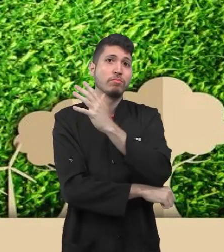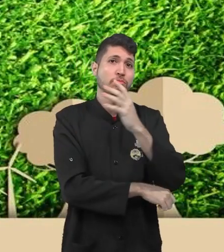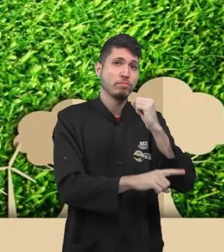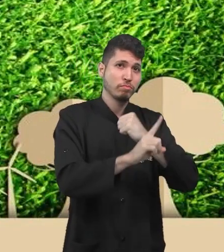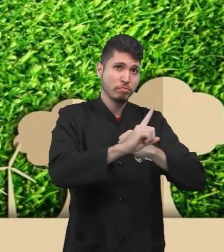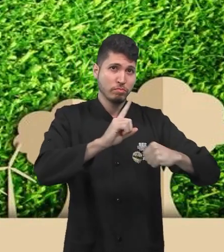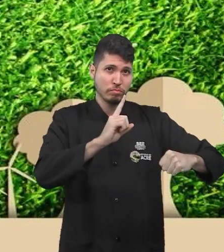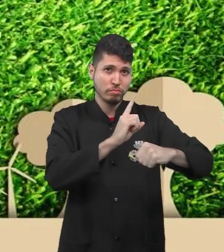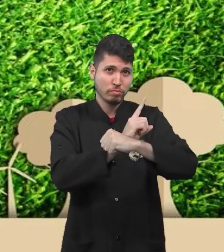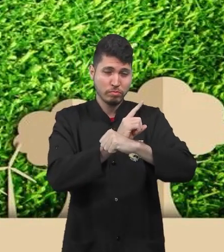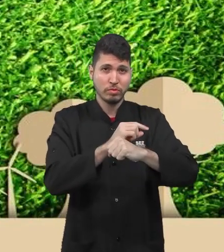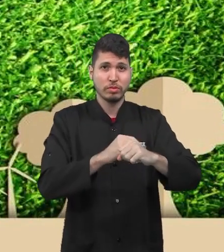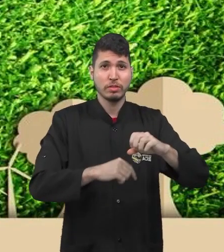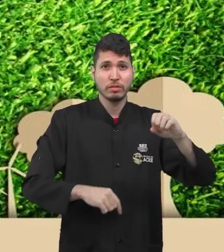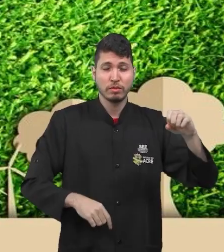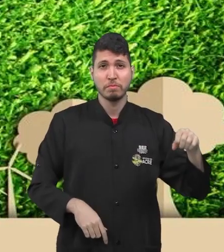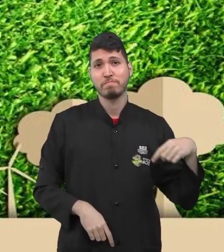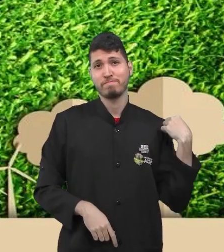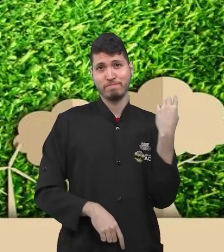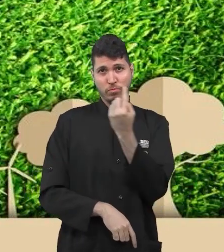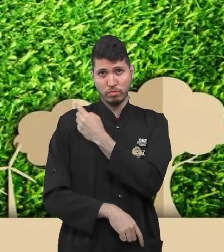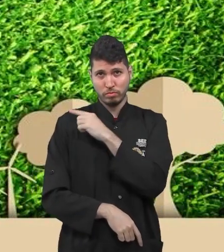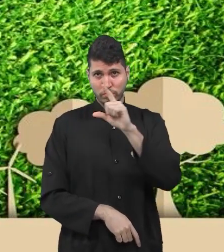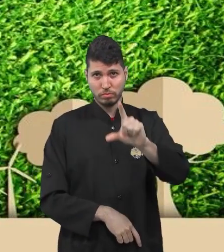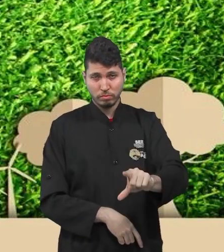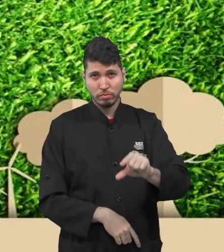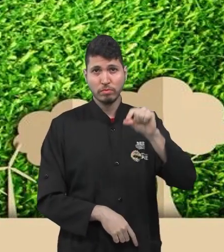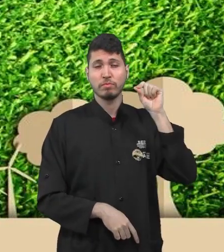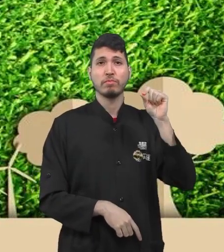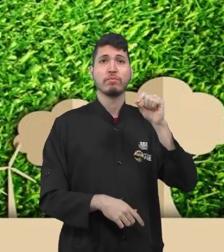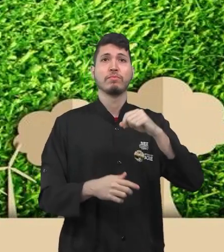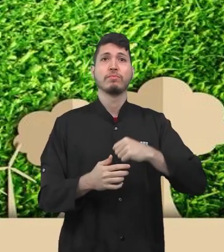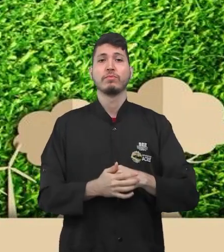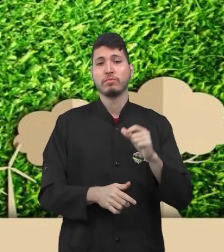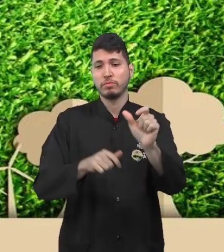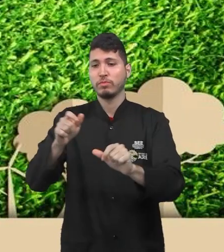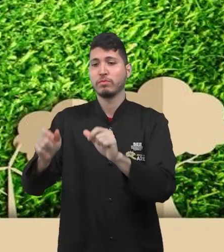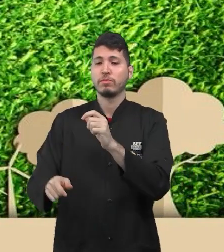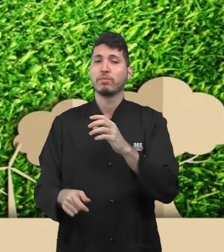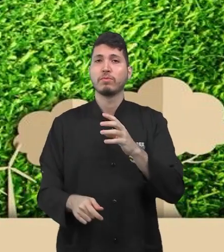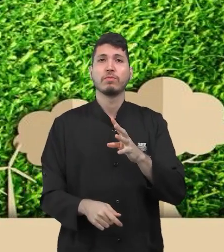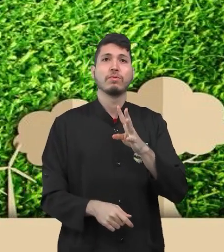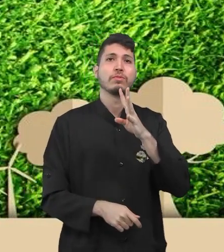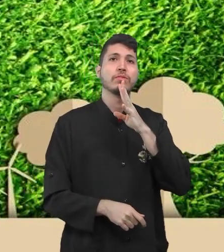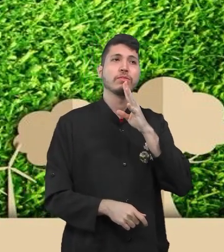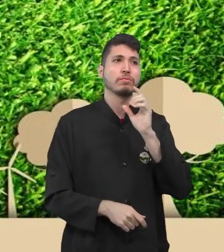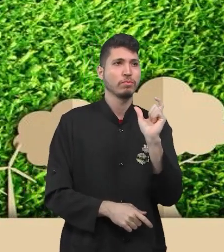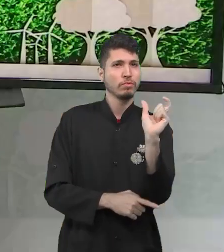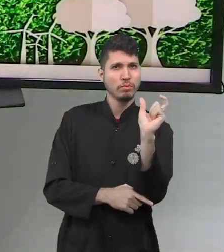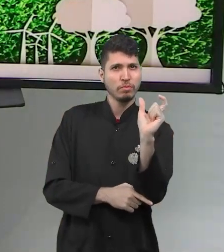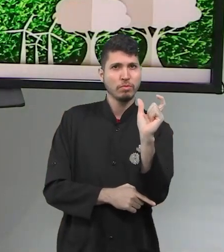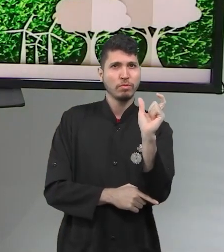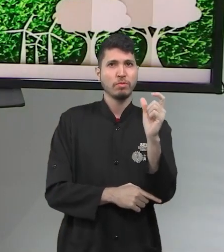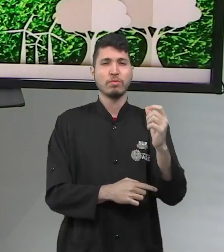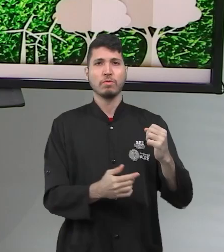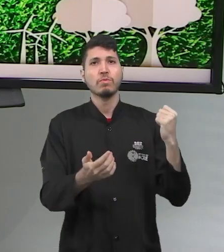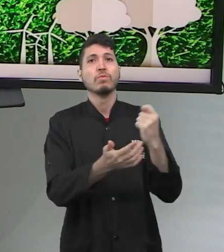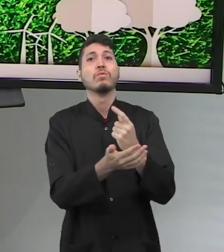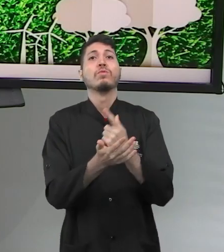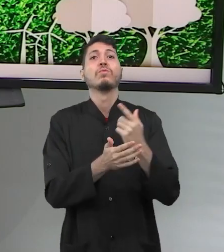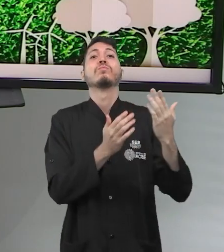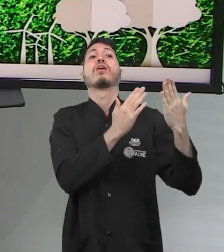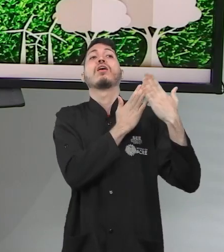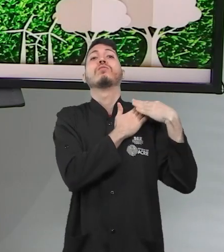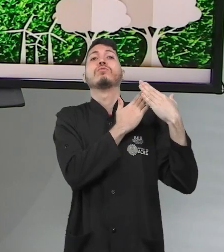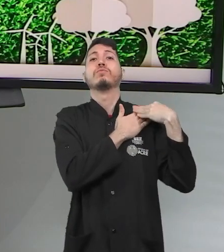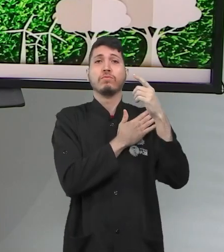social das nossas escolhas. Também é conhecido como consumo responsável, ou seja, é